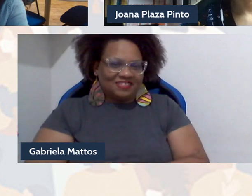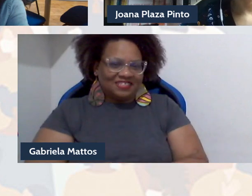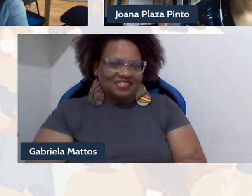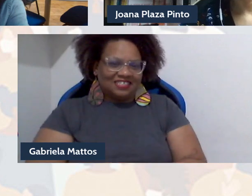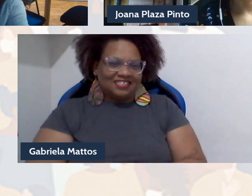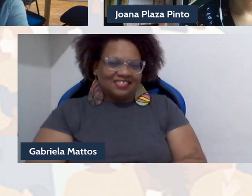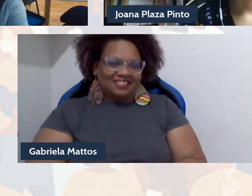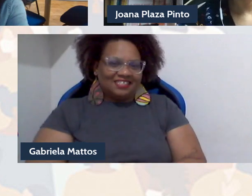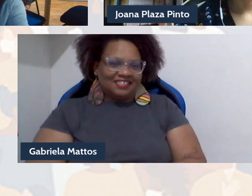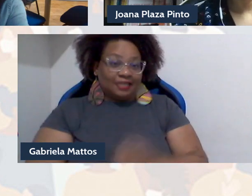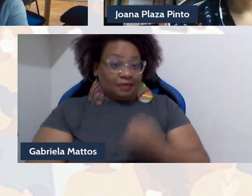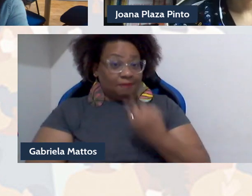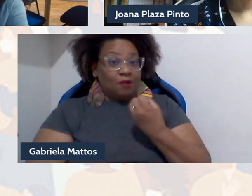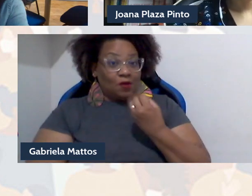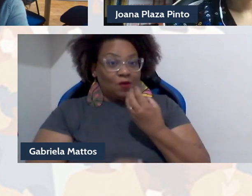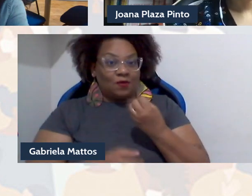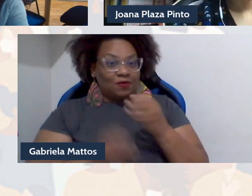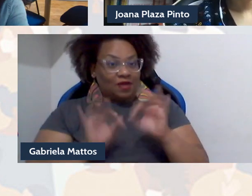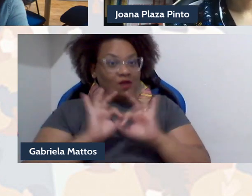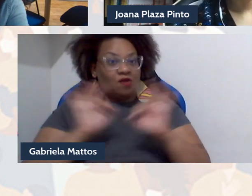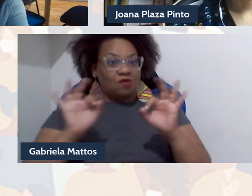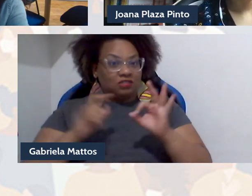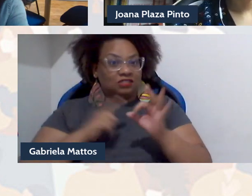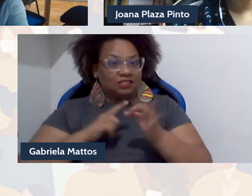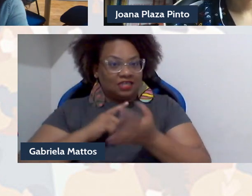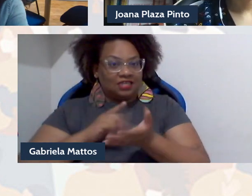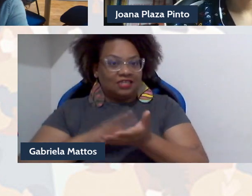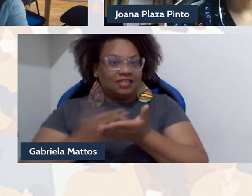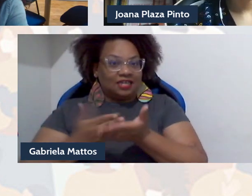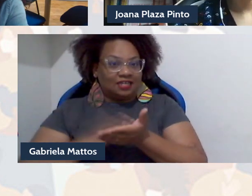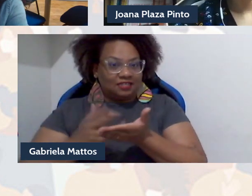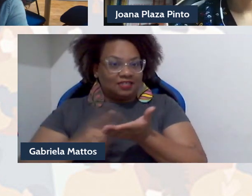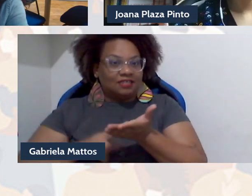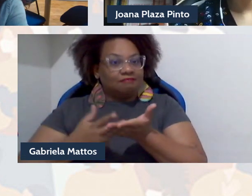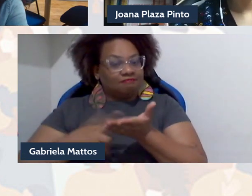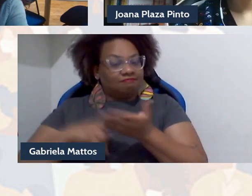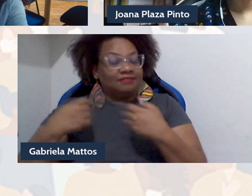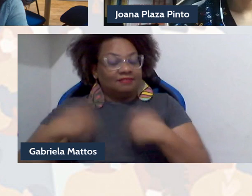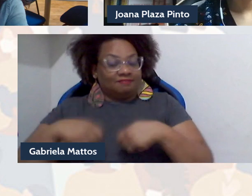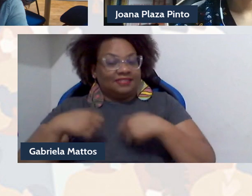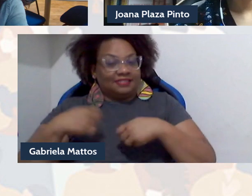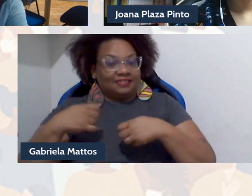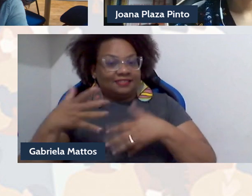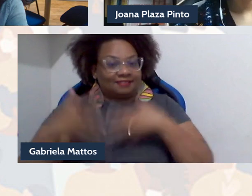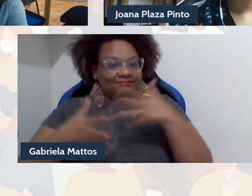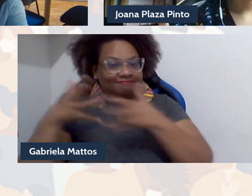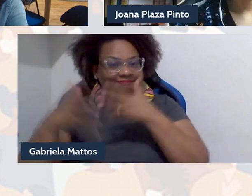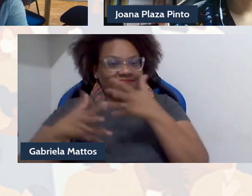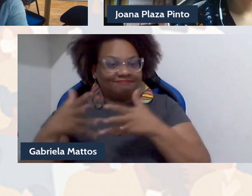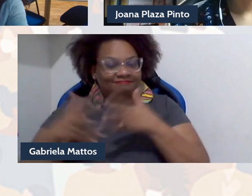tenha essa interpretação, né? Que isso é muito necessário. E